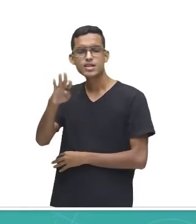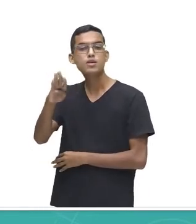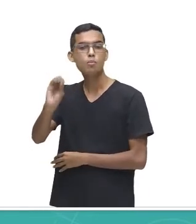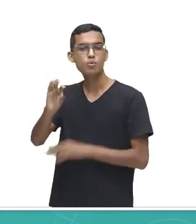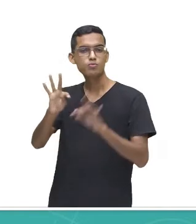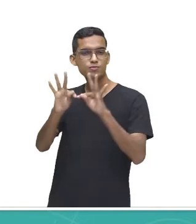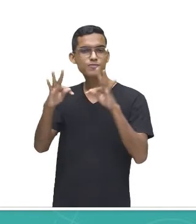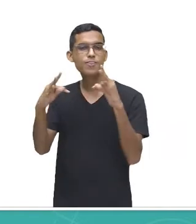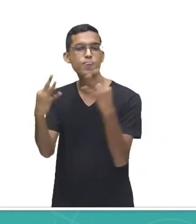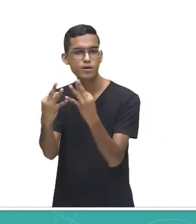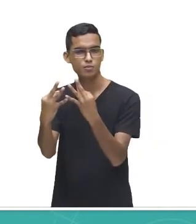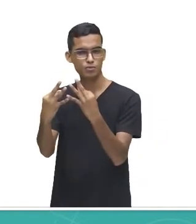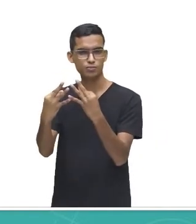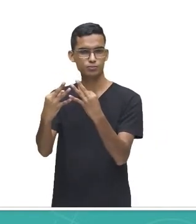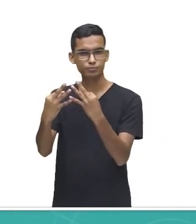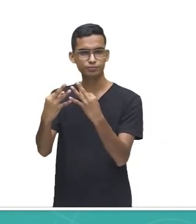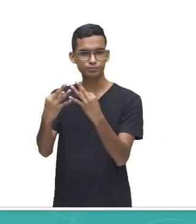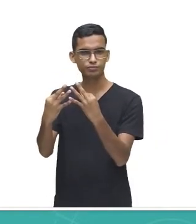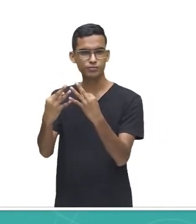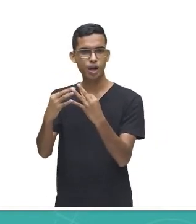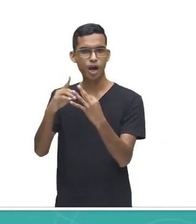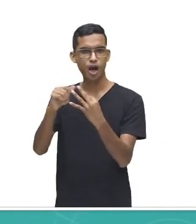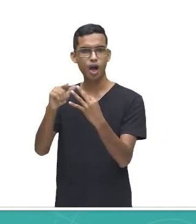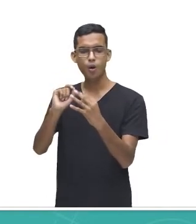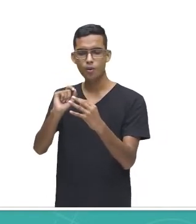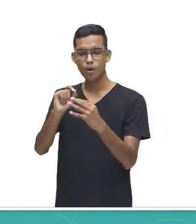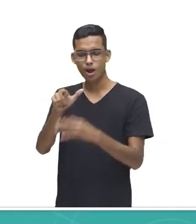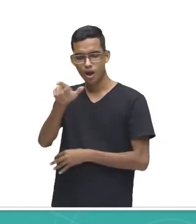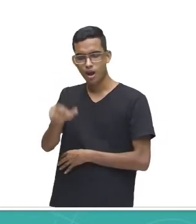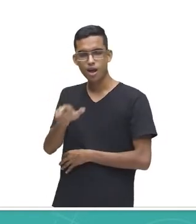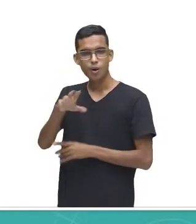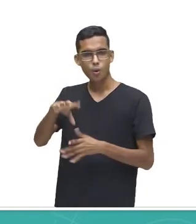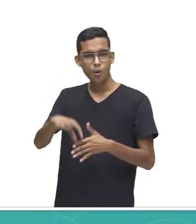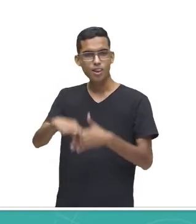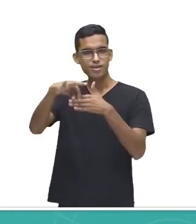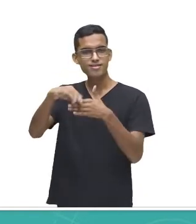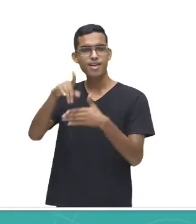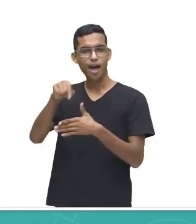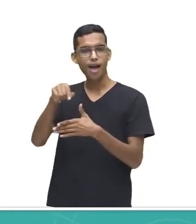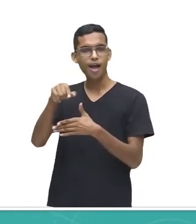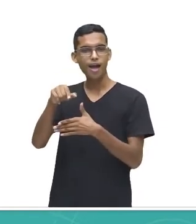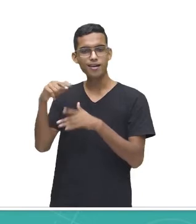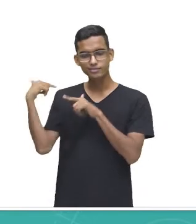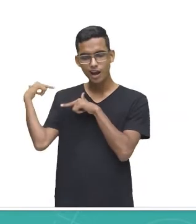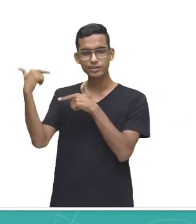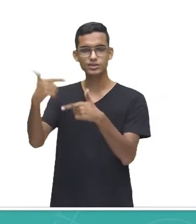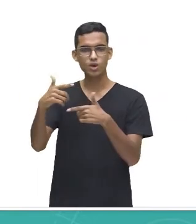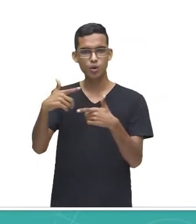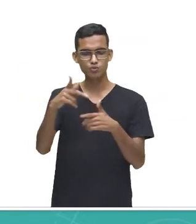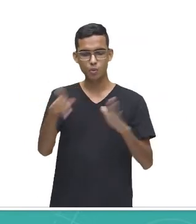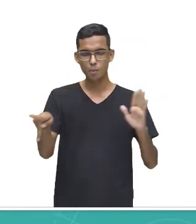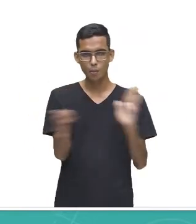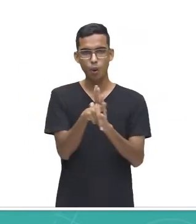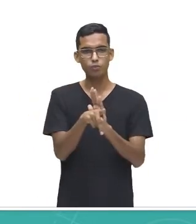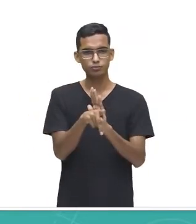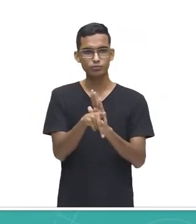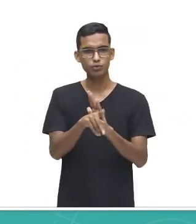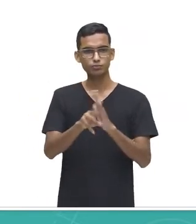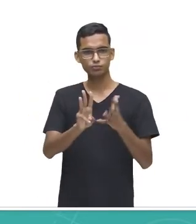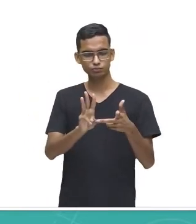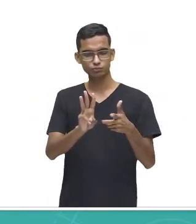Certo? Então não tem como quebrar, desligar, porque eles vivem